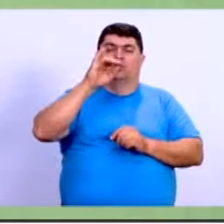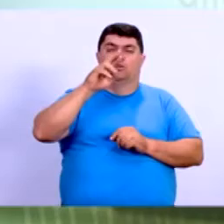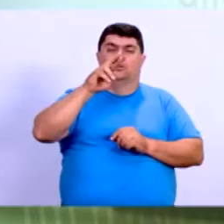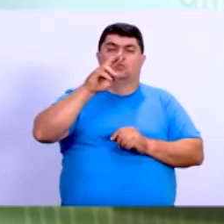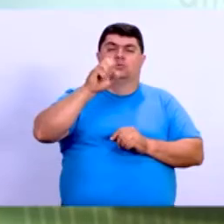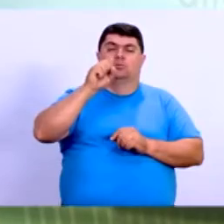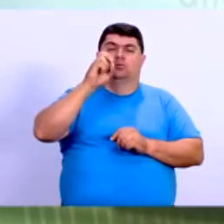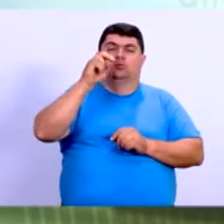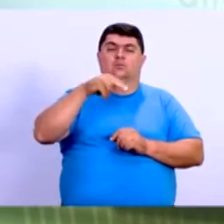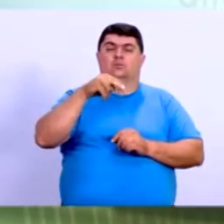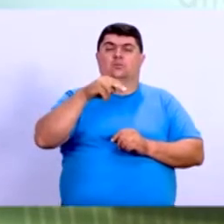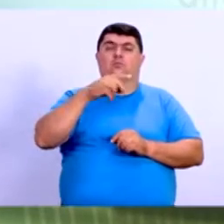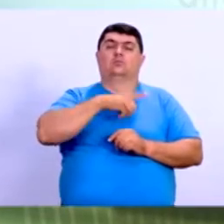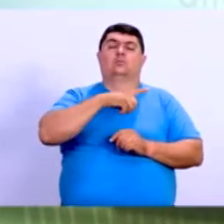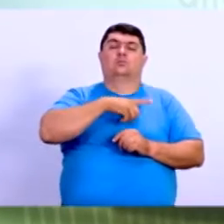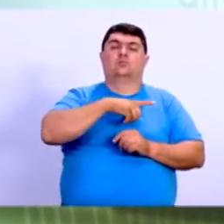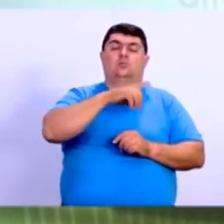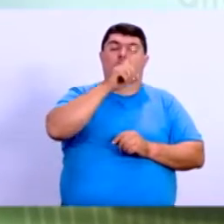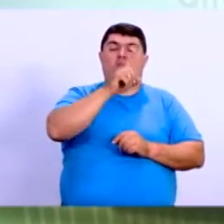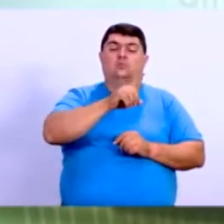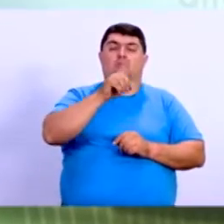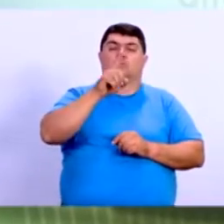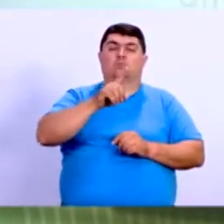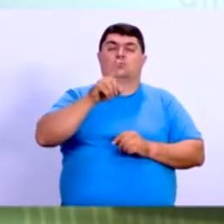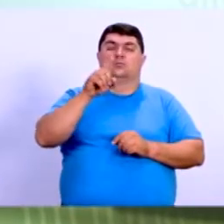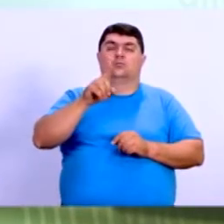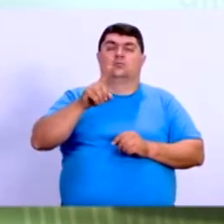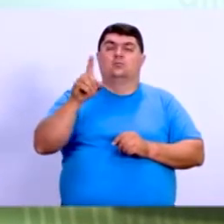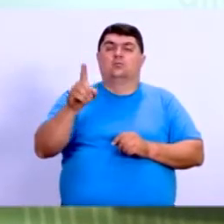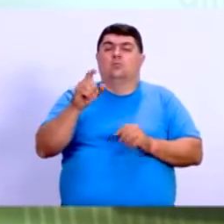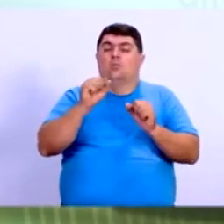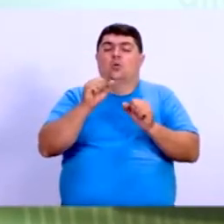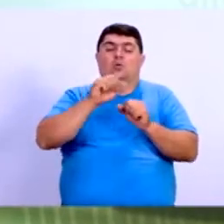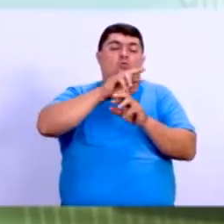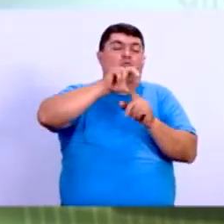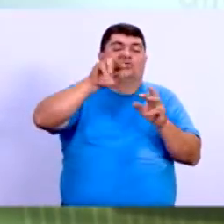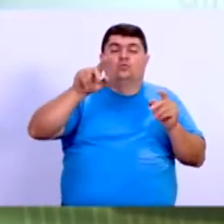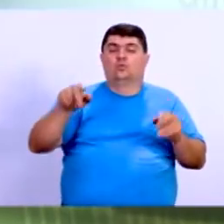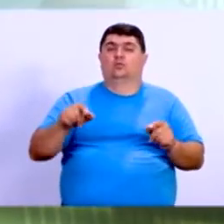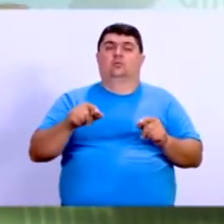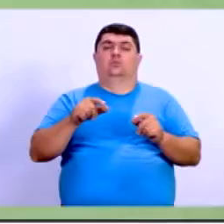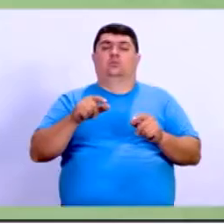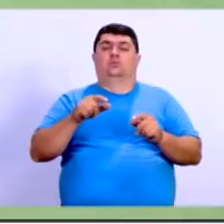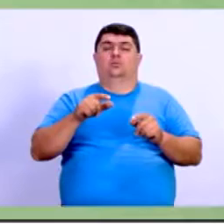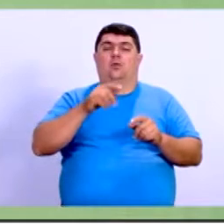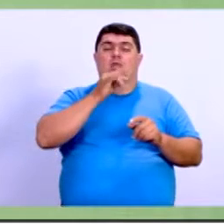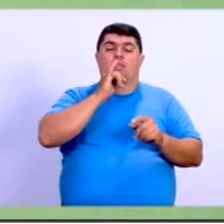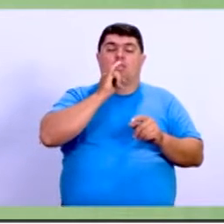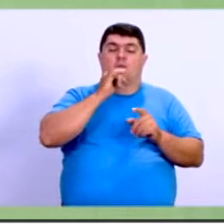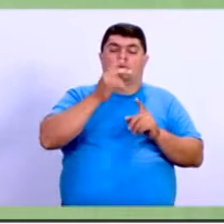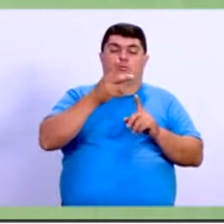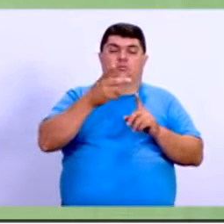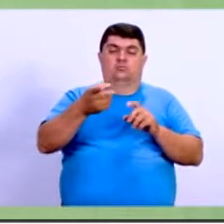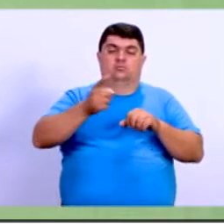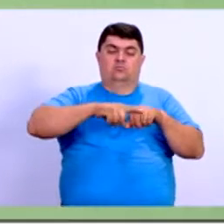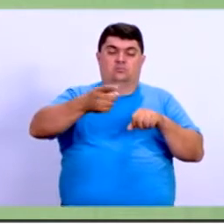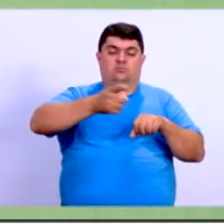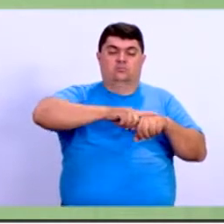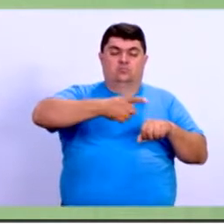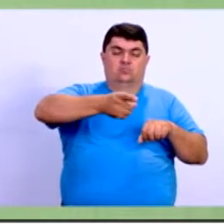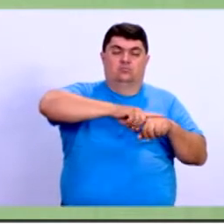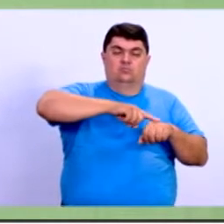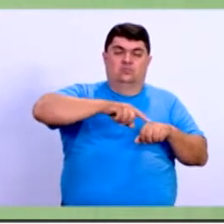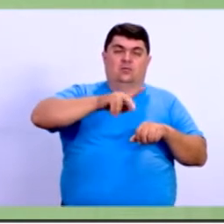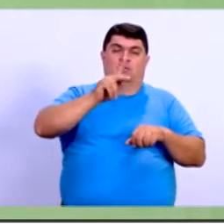No entanto, cada um utiliza esse método de forma diferente. Na herança, o que é a herança?